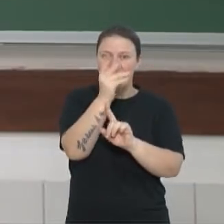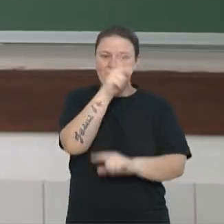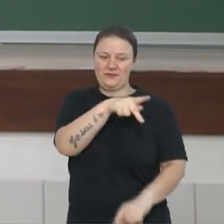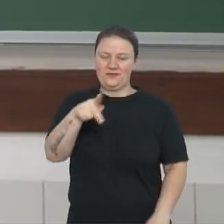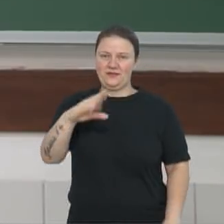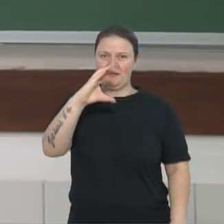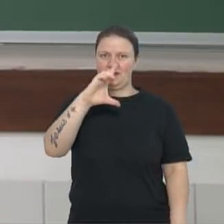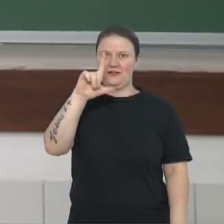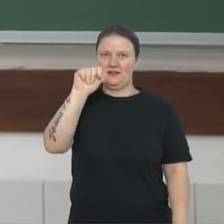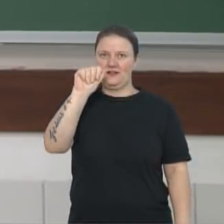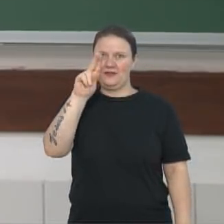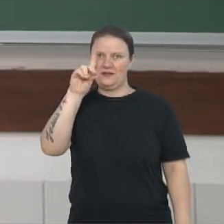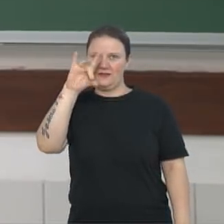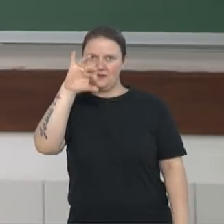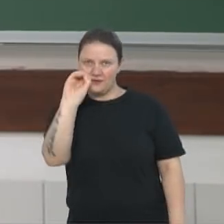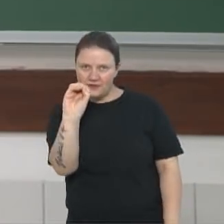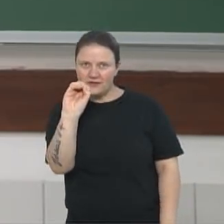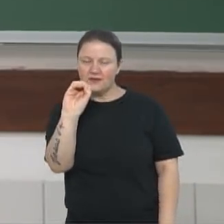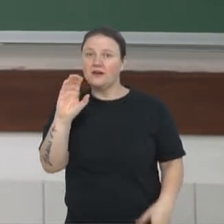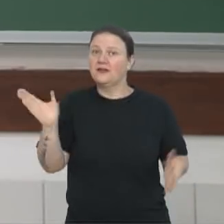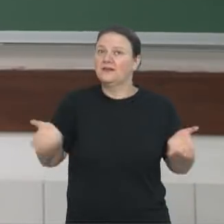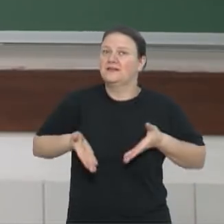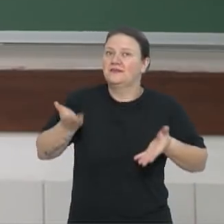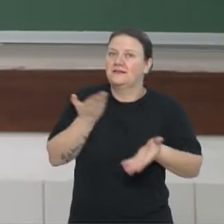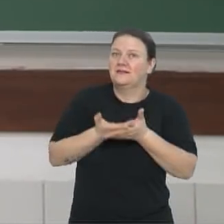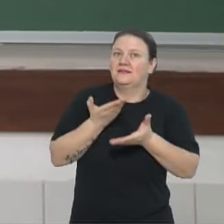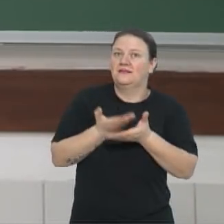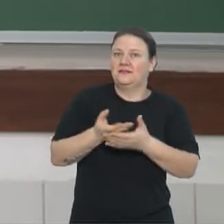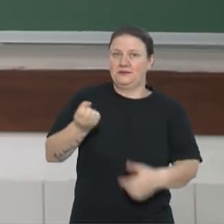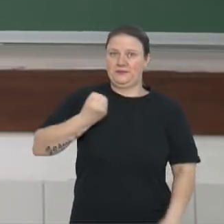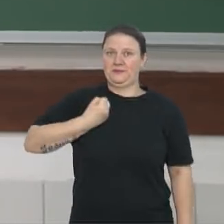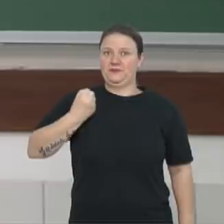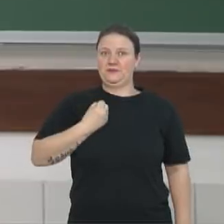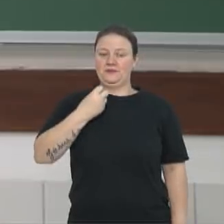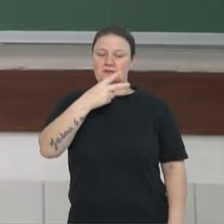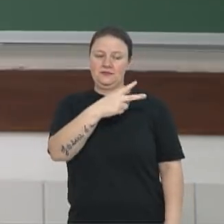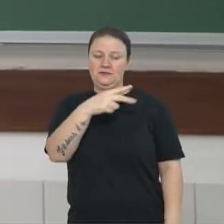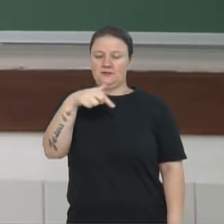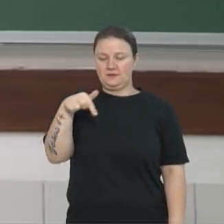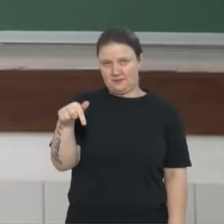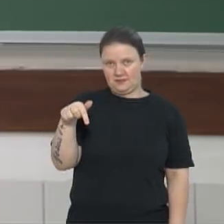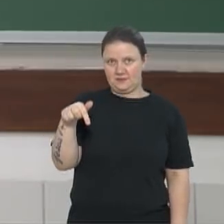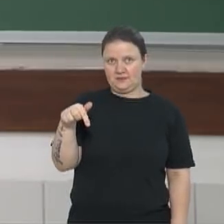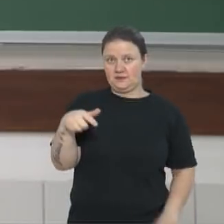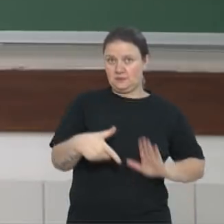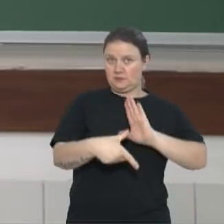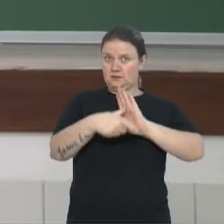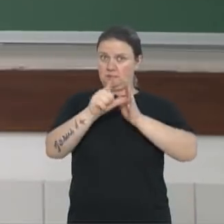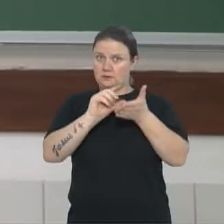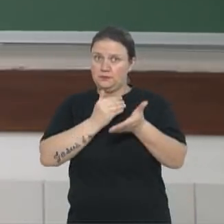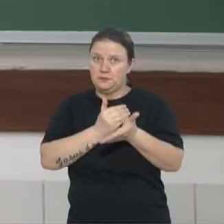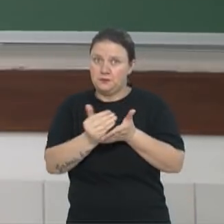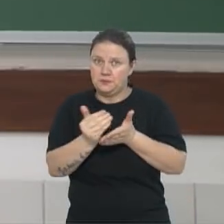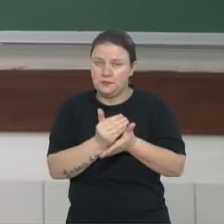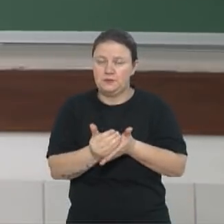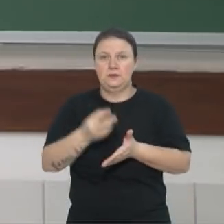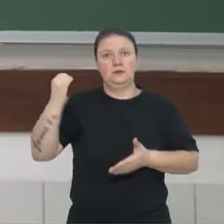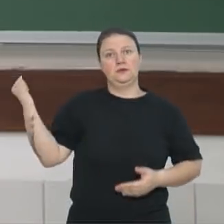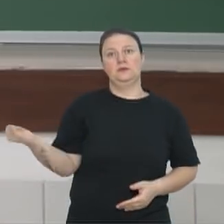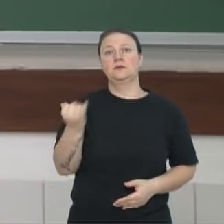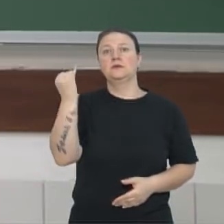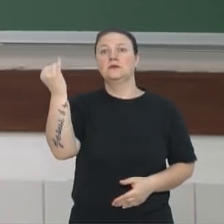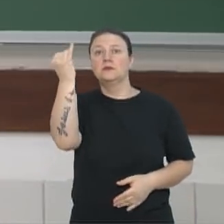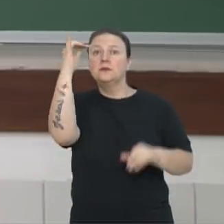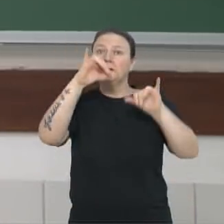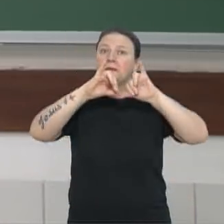Cláudio Rodrigo Vicente e esta é a aula de número 27. Antes de começar, é importante